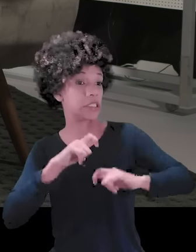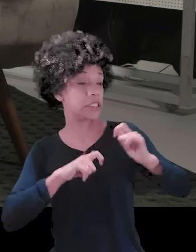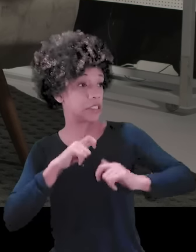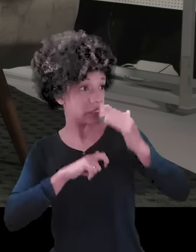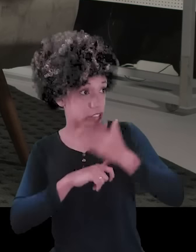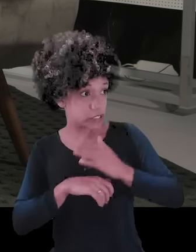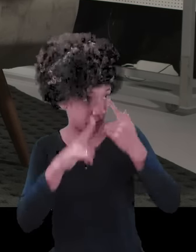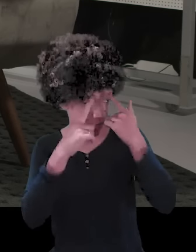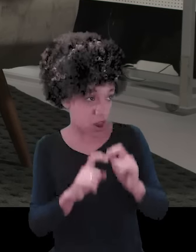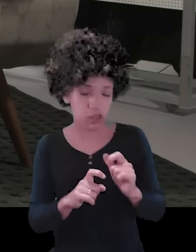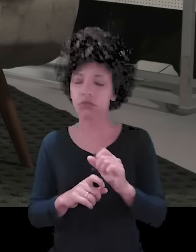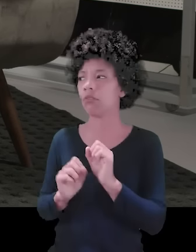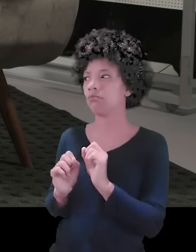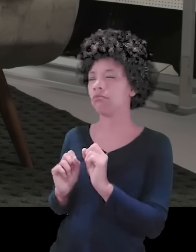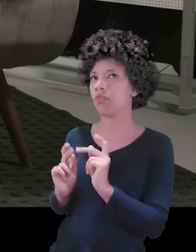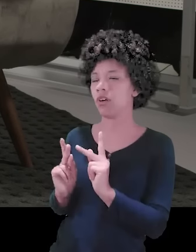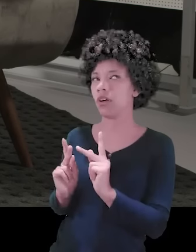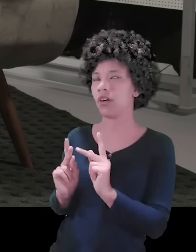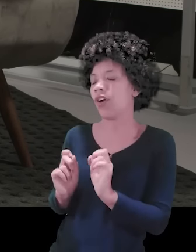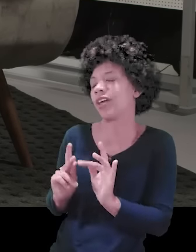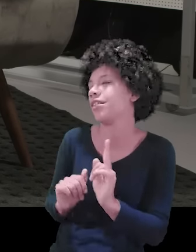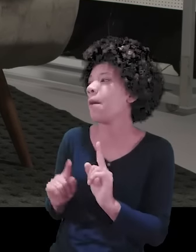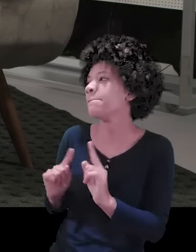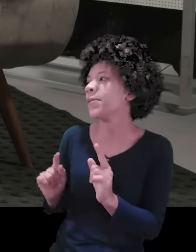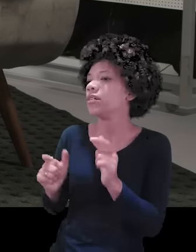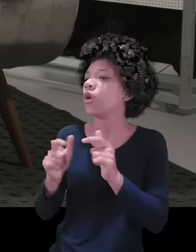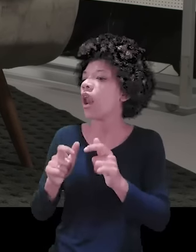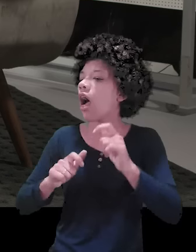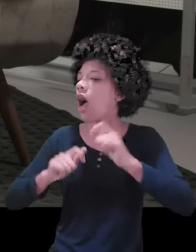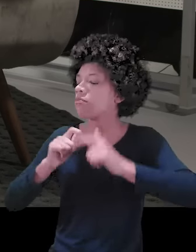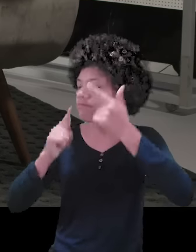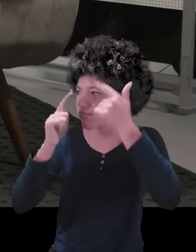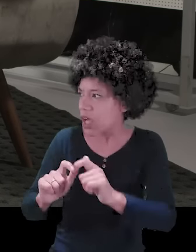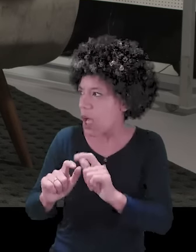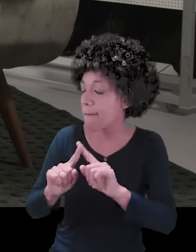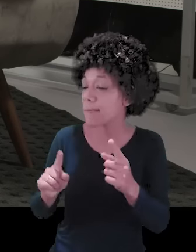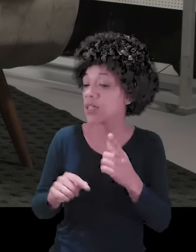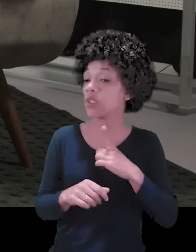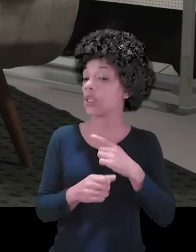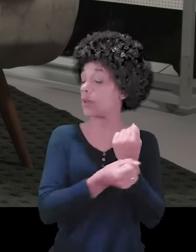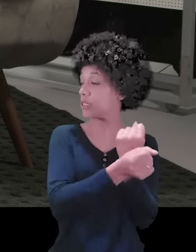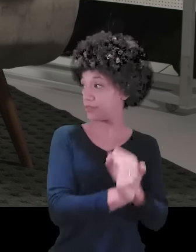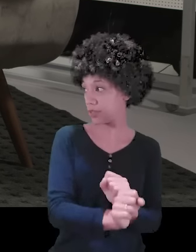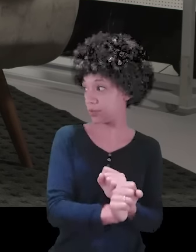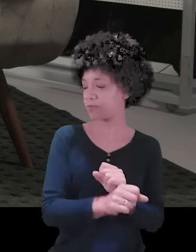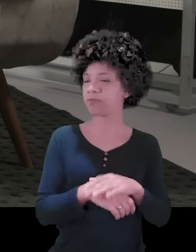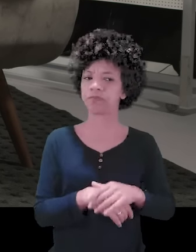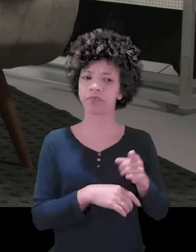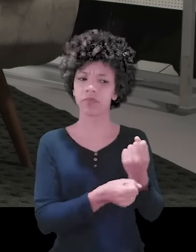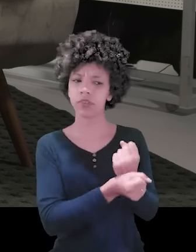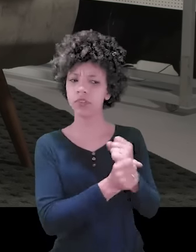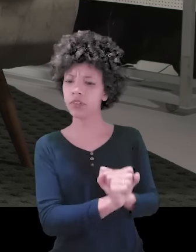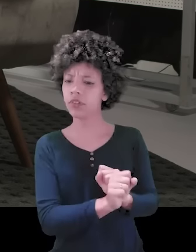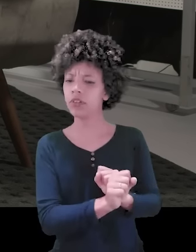tudo bem tudo bem mas como você falou para mim que existe uma escravidão e colocar a escravidão do